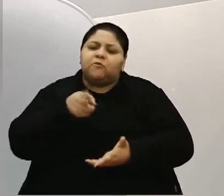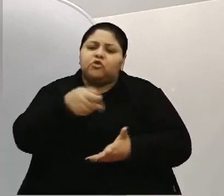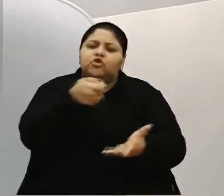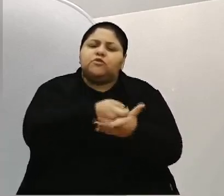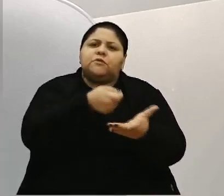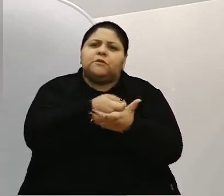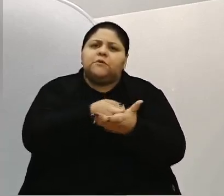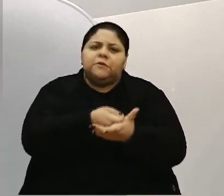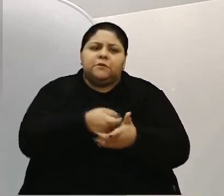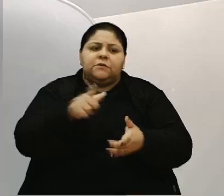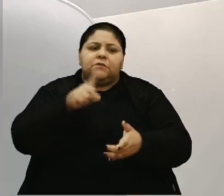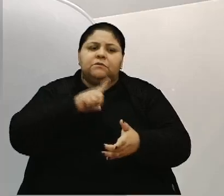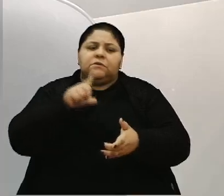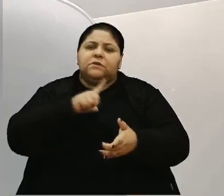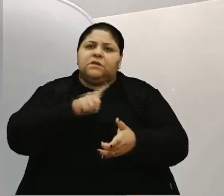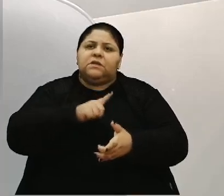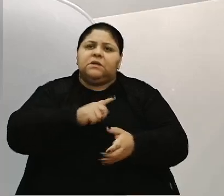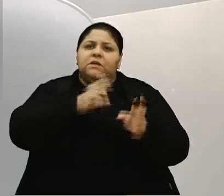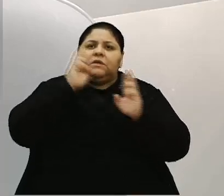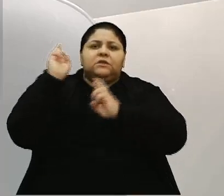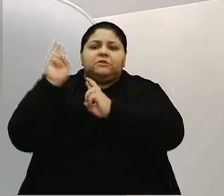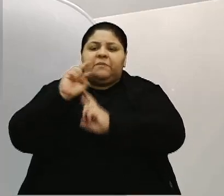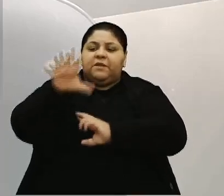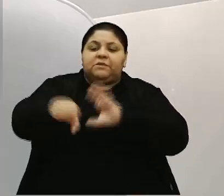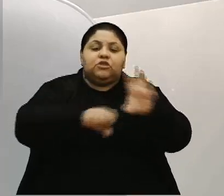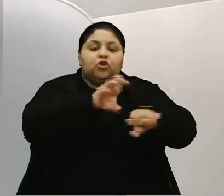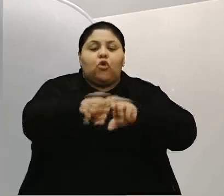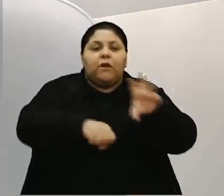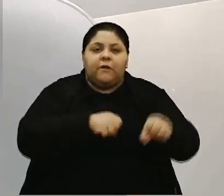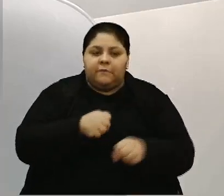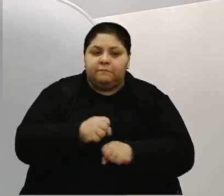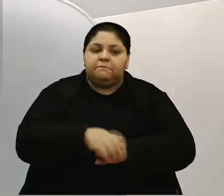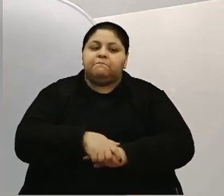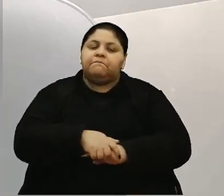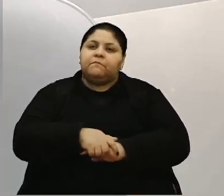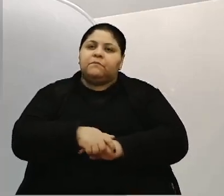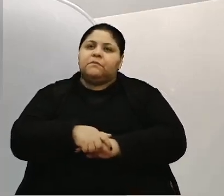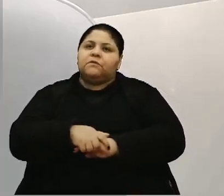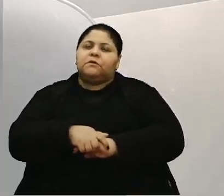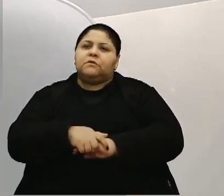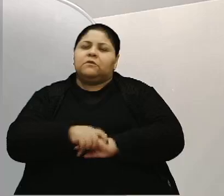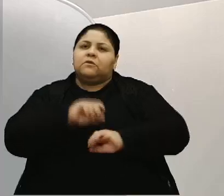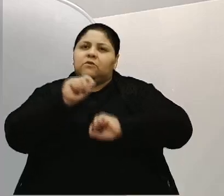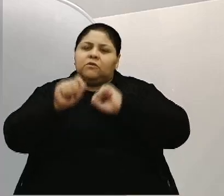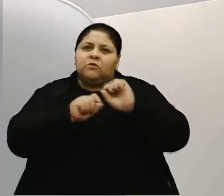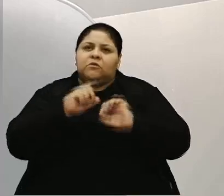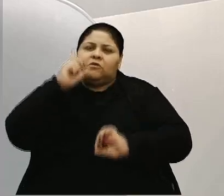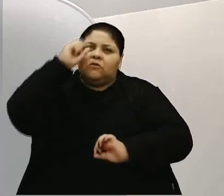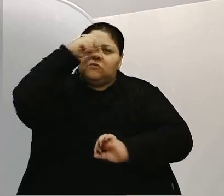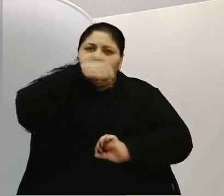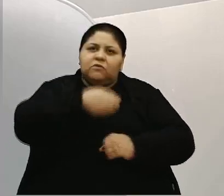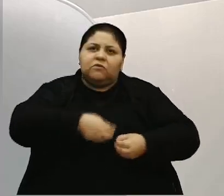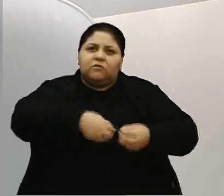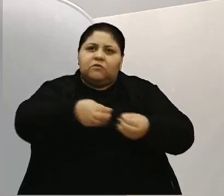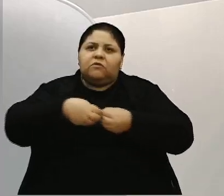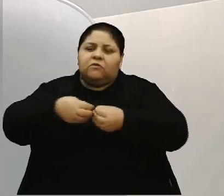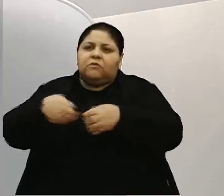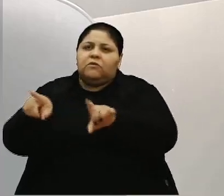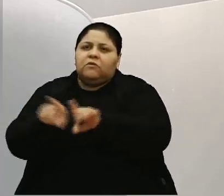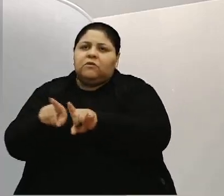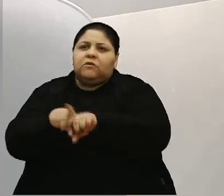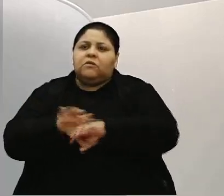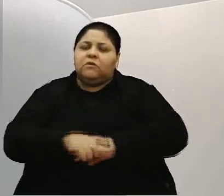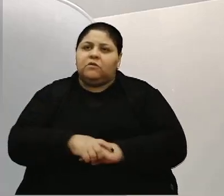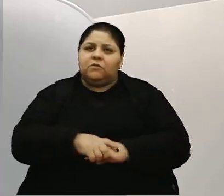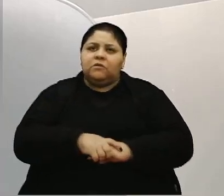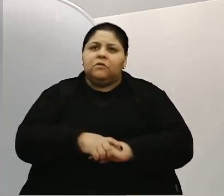muitos ainda não têm acesso. Então precisamos assim, aquilo que está difícil distribuir como um todo,